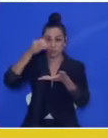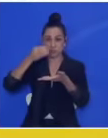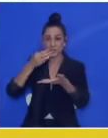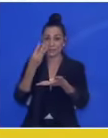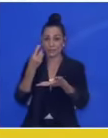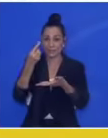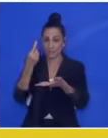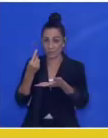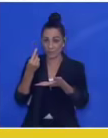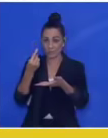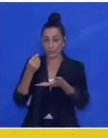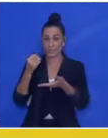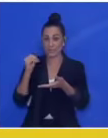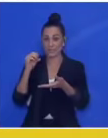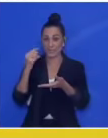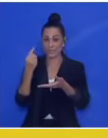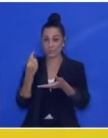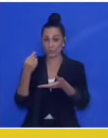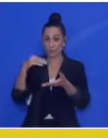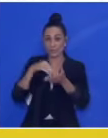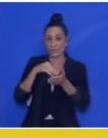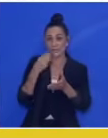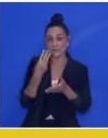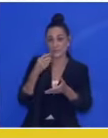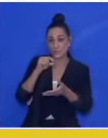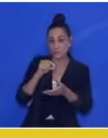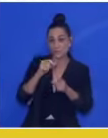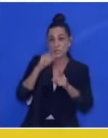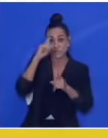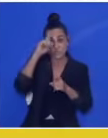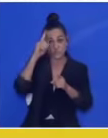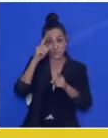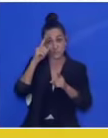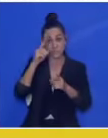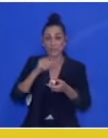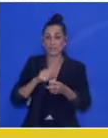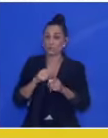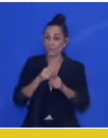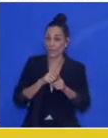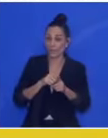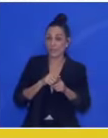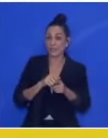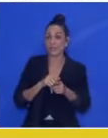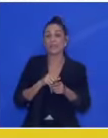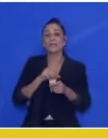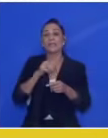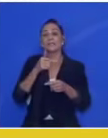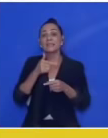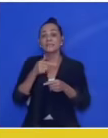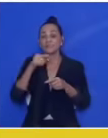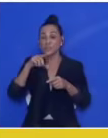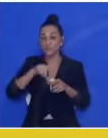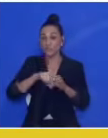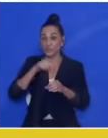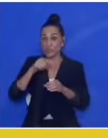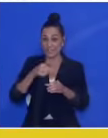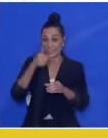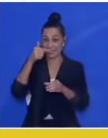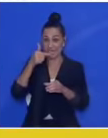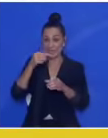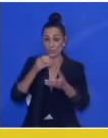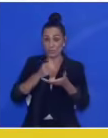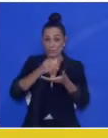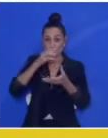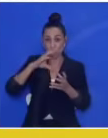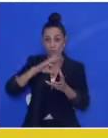com 31 bolas numeradas de 01 a 31 referentes aos dias do mês. Deste globo sortearemos as 7 dezenas do dia de sorte. O suporte